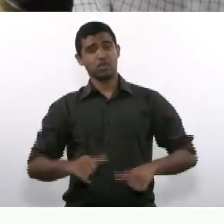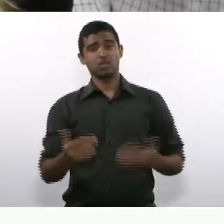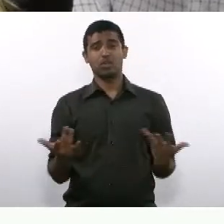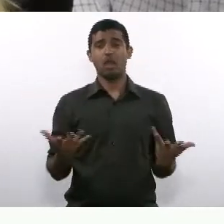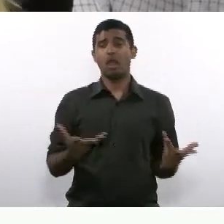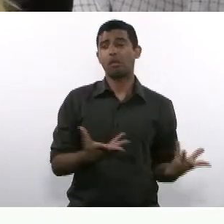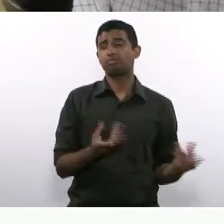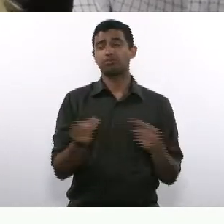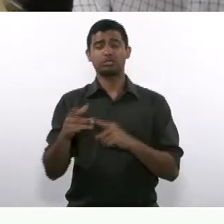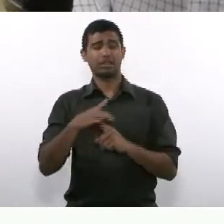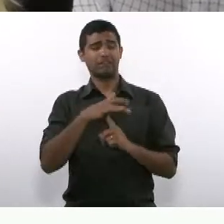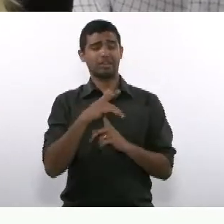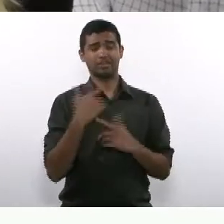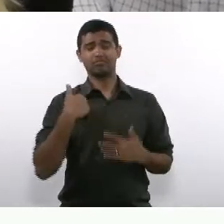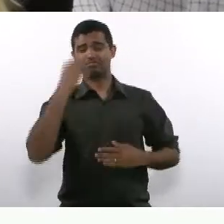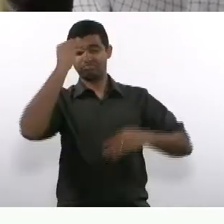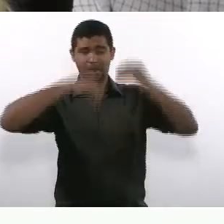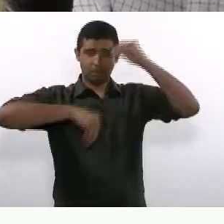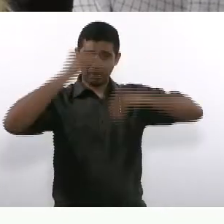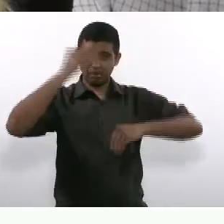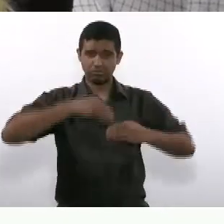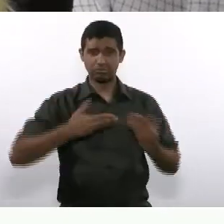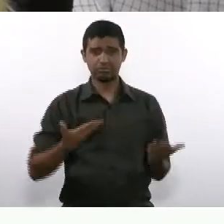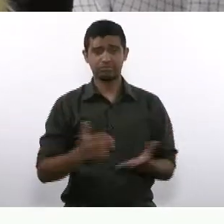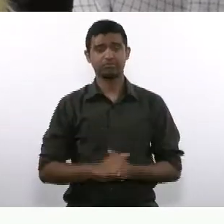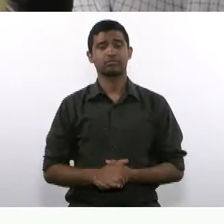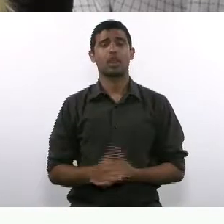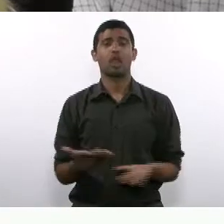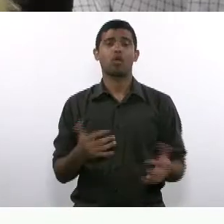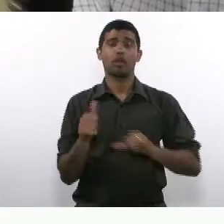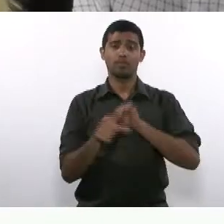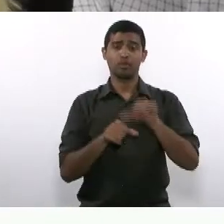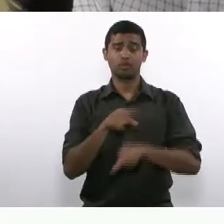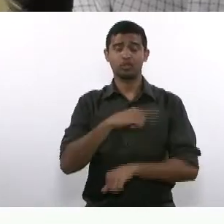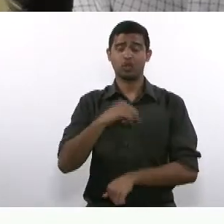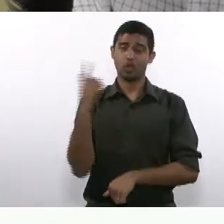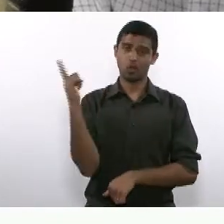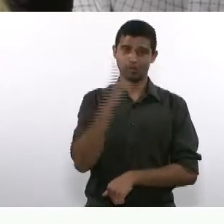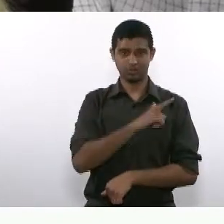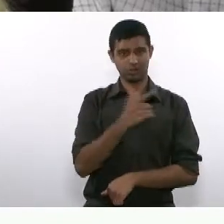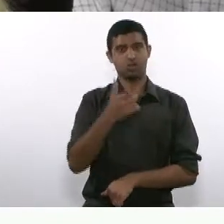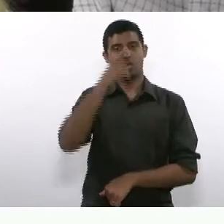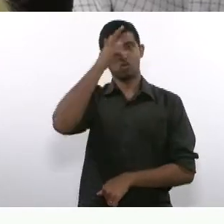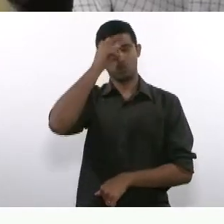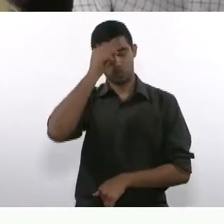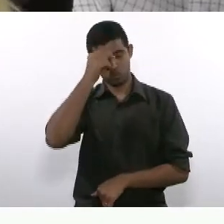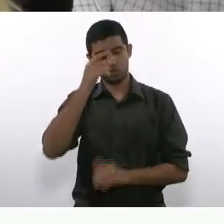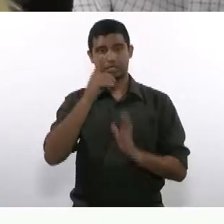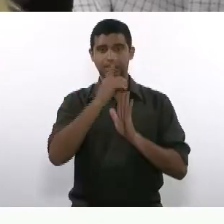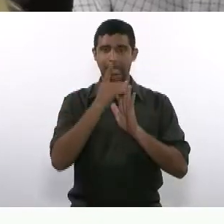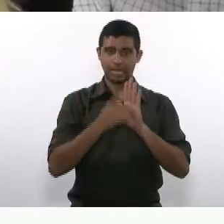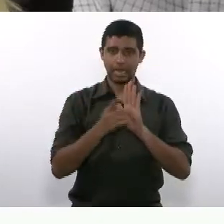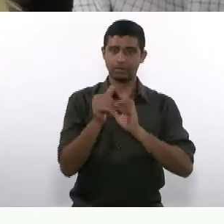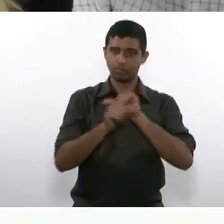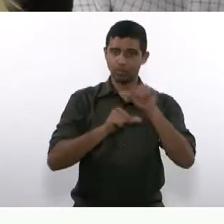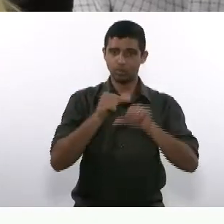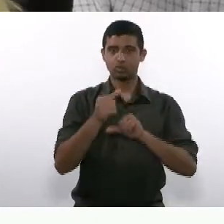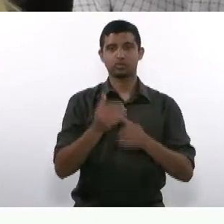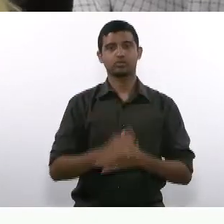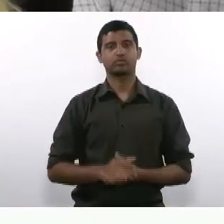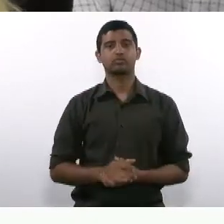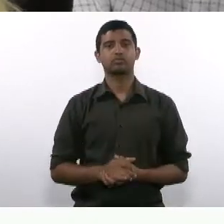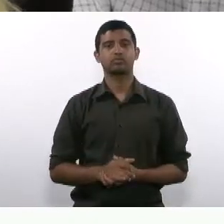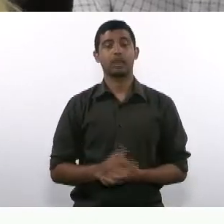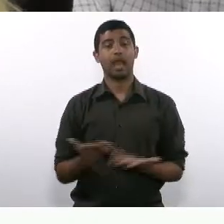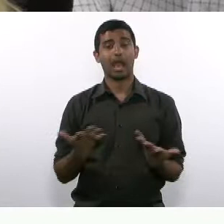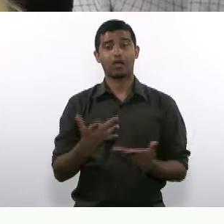afugentava as feiras do nosso Estado. Então, a gente conseguiu mudar esse decreto, alterar, e agora o expositor